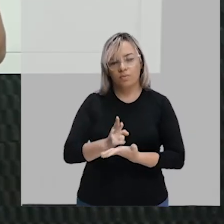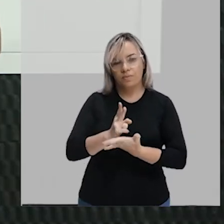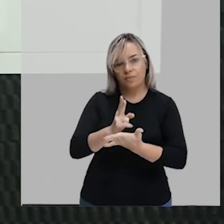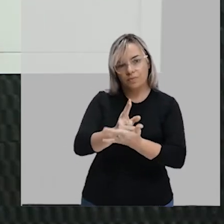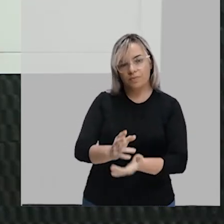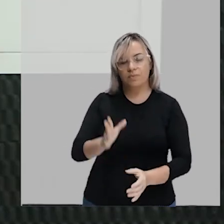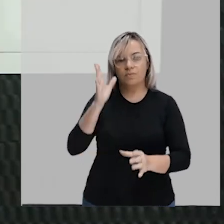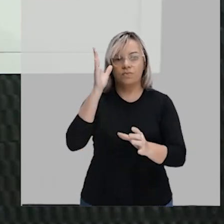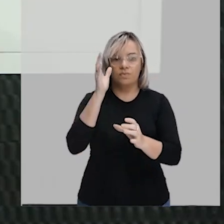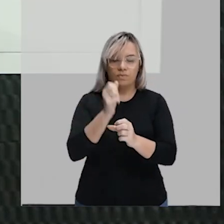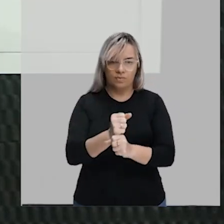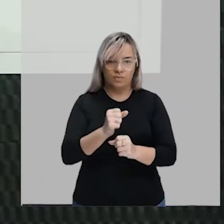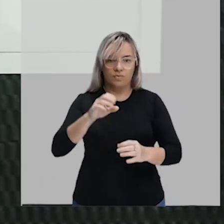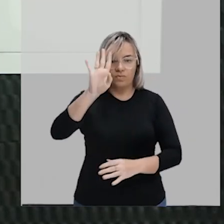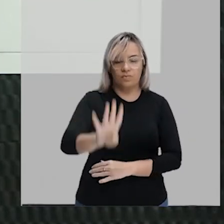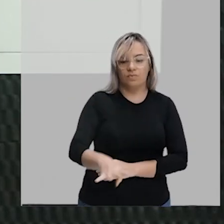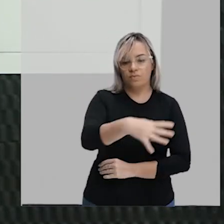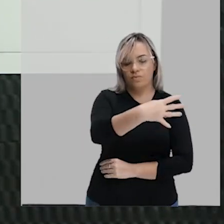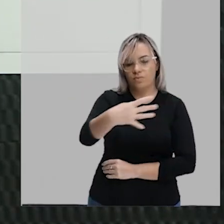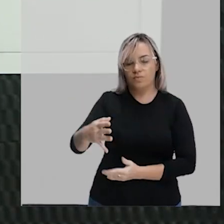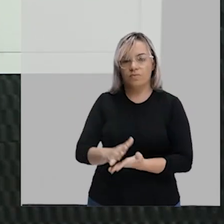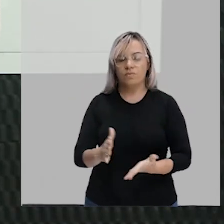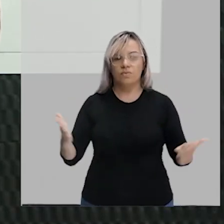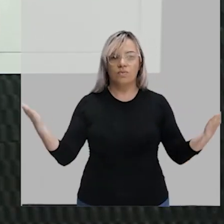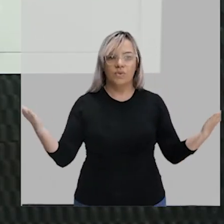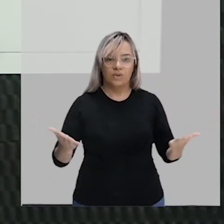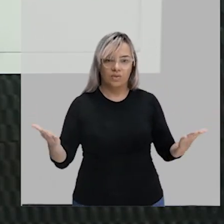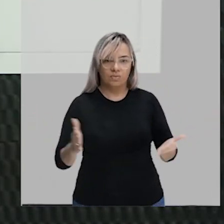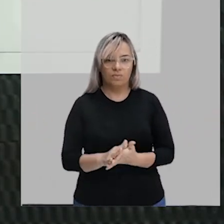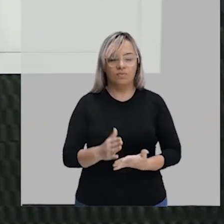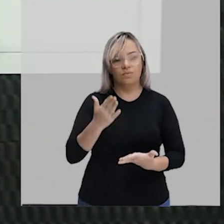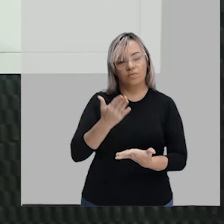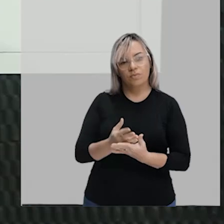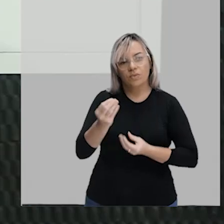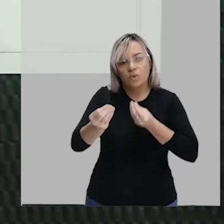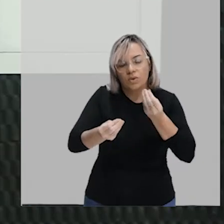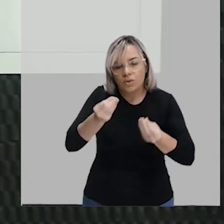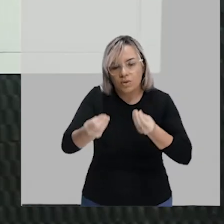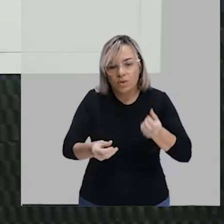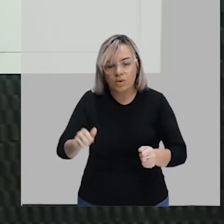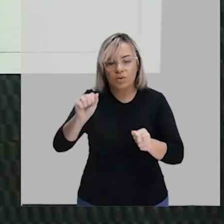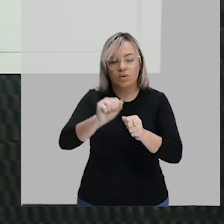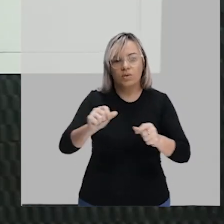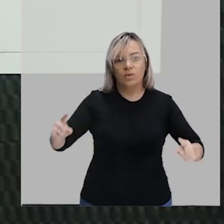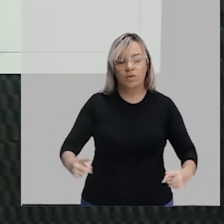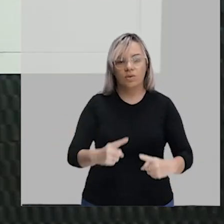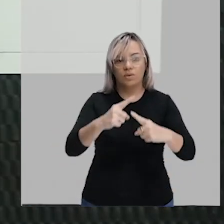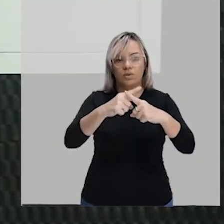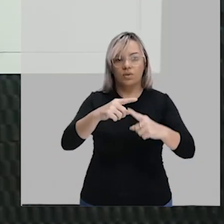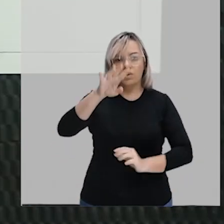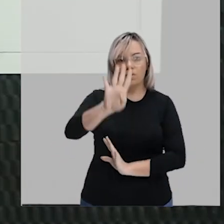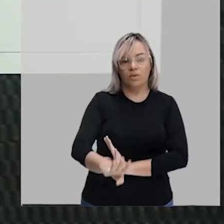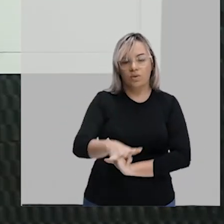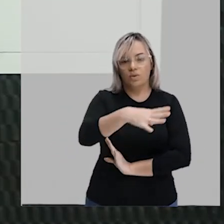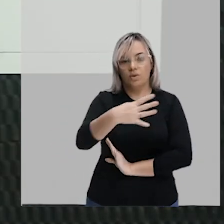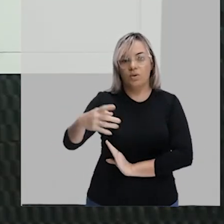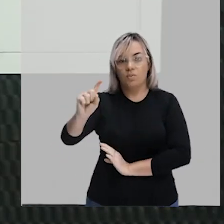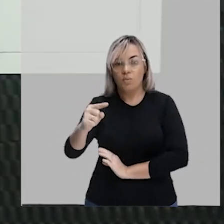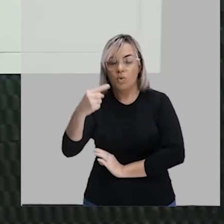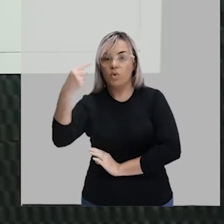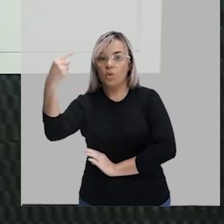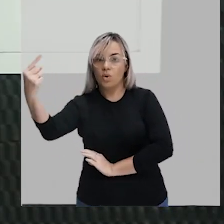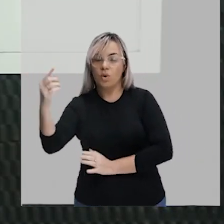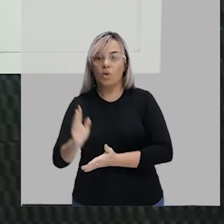às operações com matriz, hoje a gente vai ver como é que eu faço para multiplicar uma matriz por